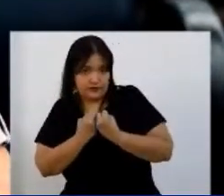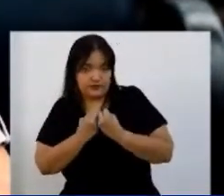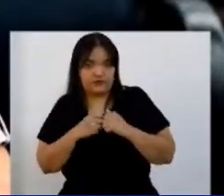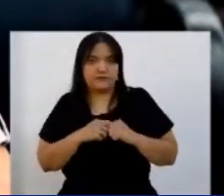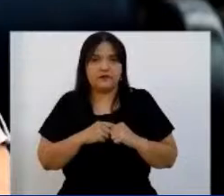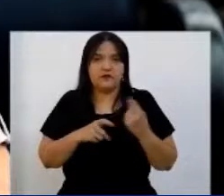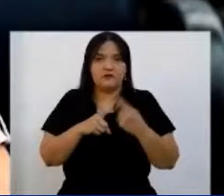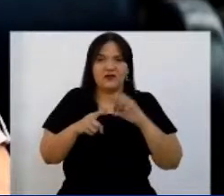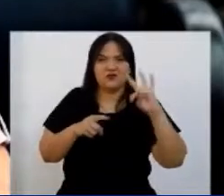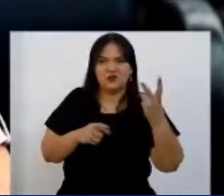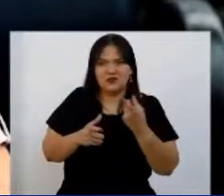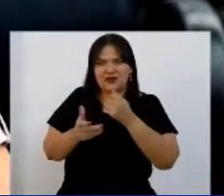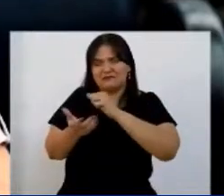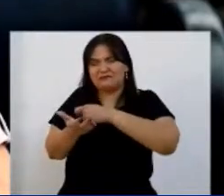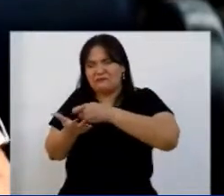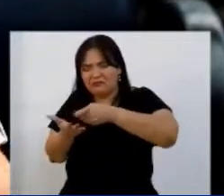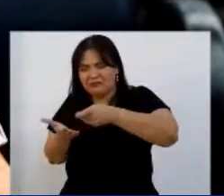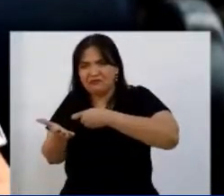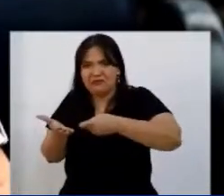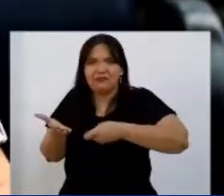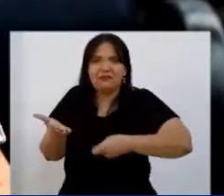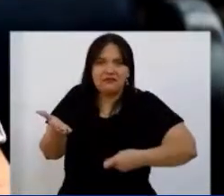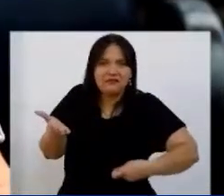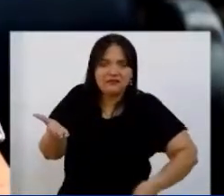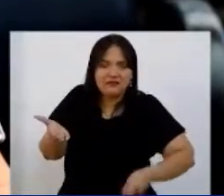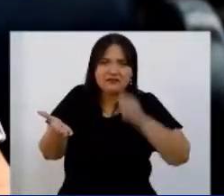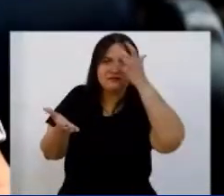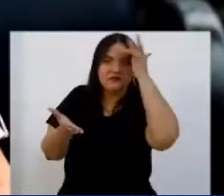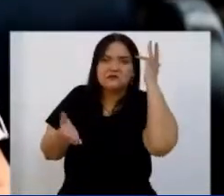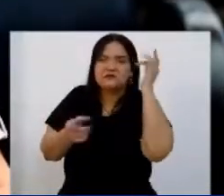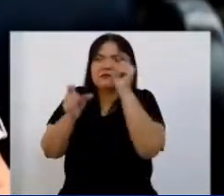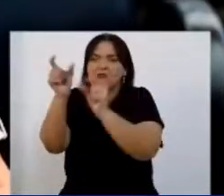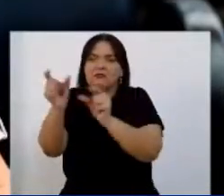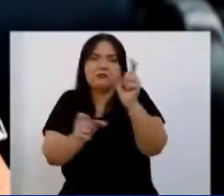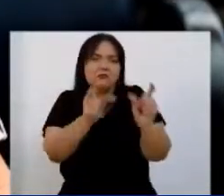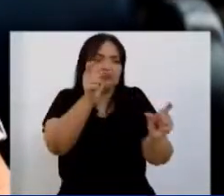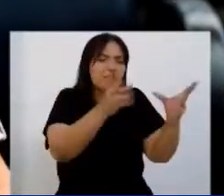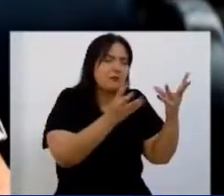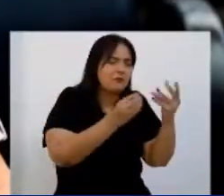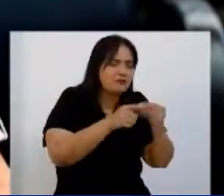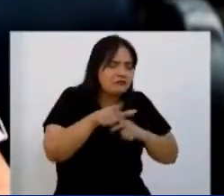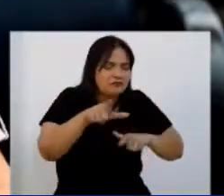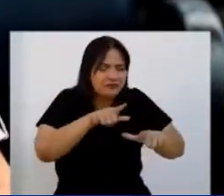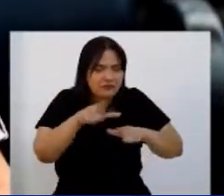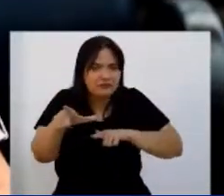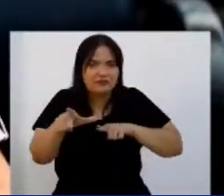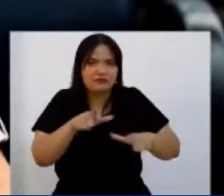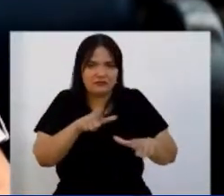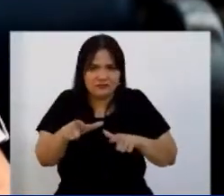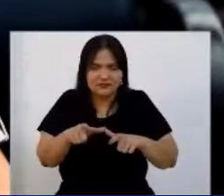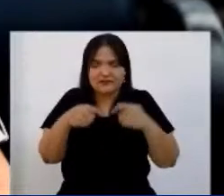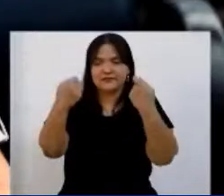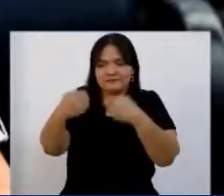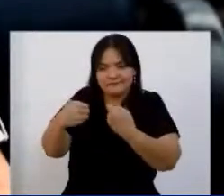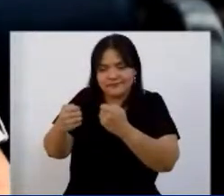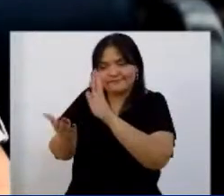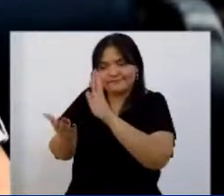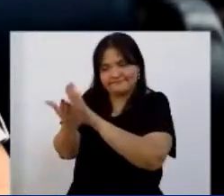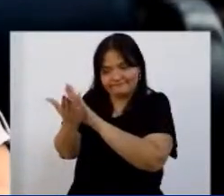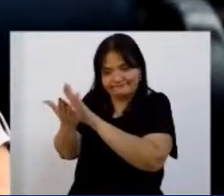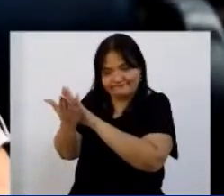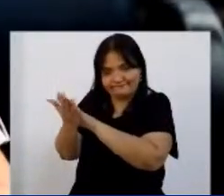assumi era todo o gerenciamento, vamos dizer assim, era de forma manual, muito trabalhosa, e